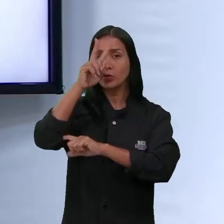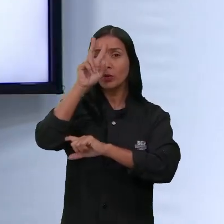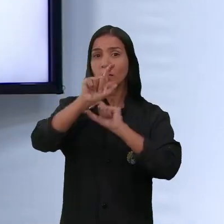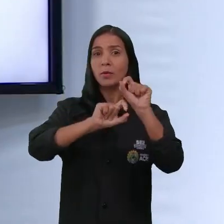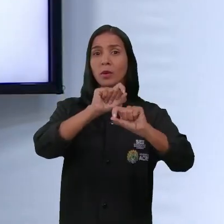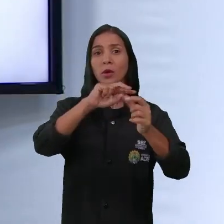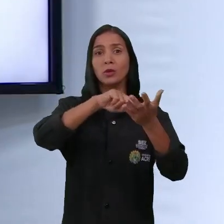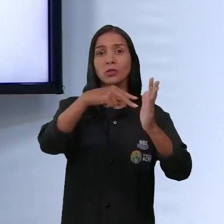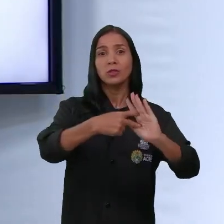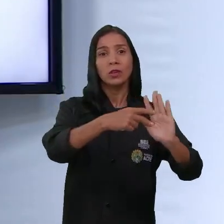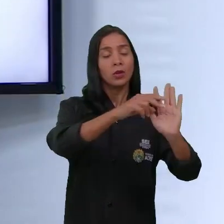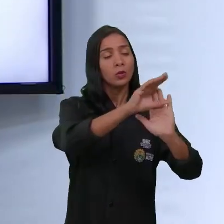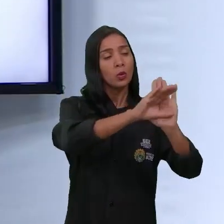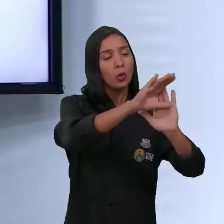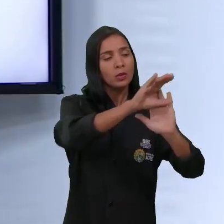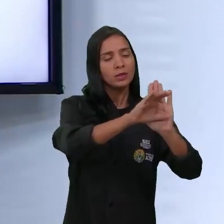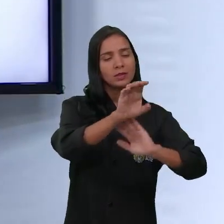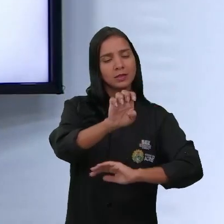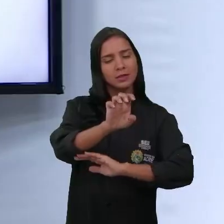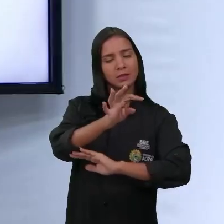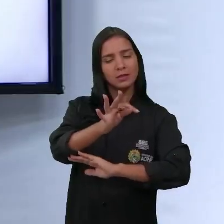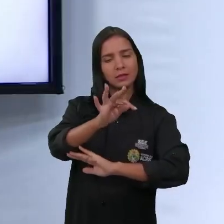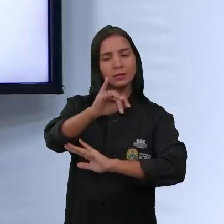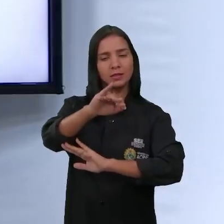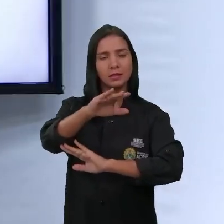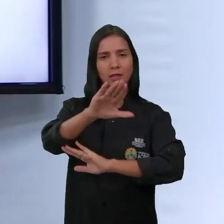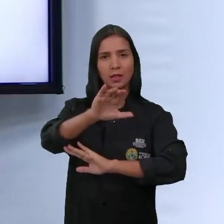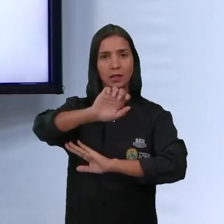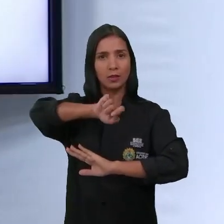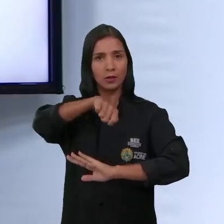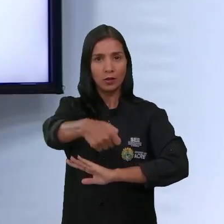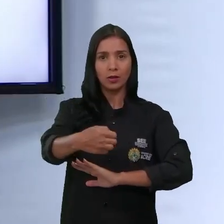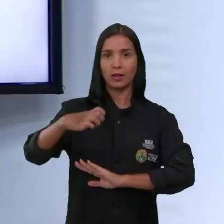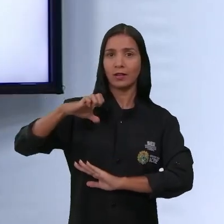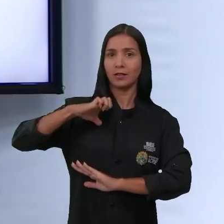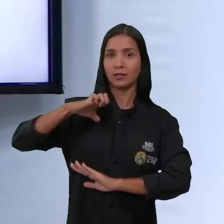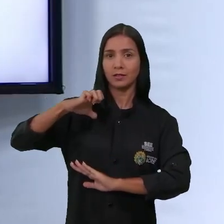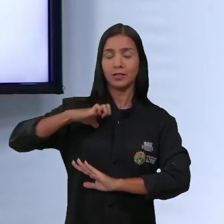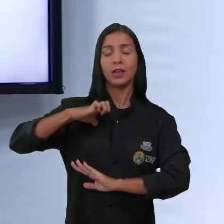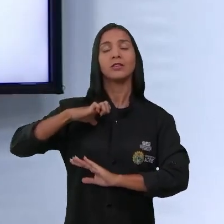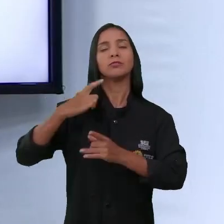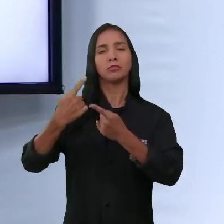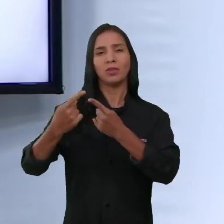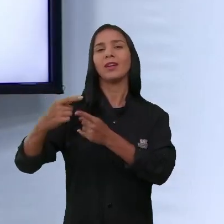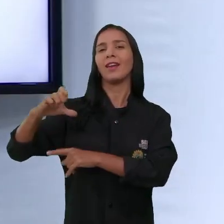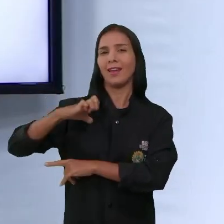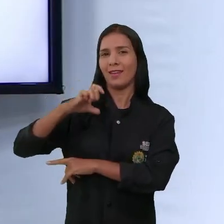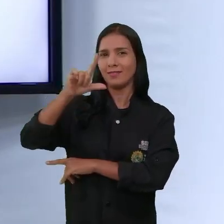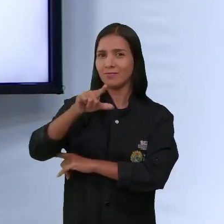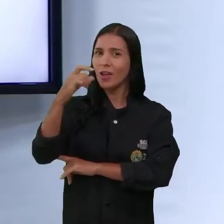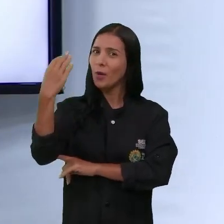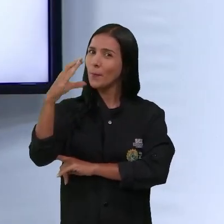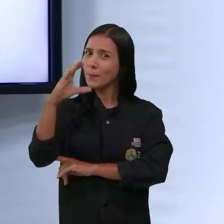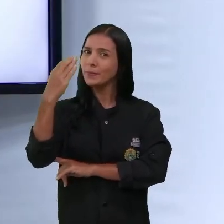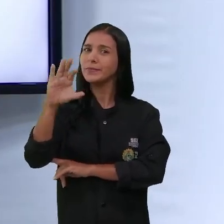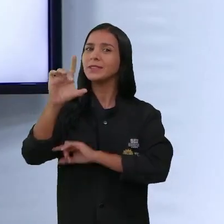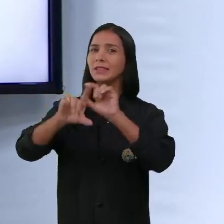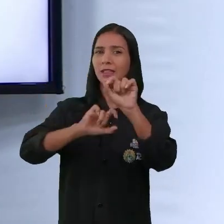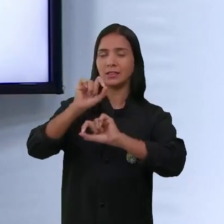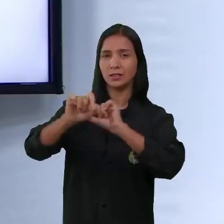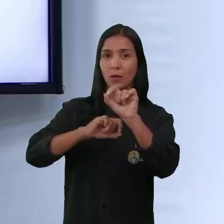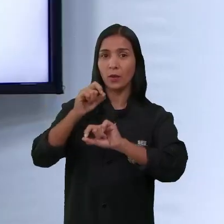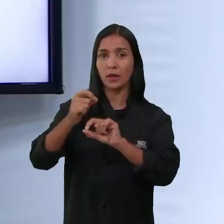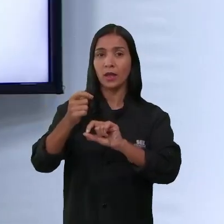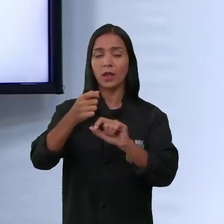que vem a ser ética. Ética, ela é uma ciência. Ela é uma ciência que trata de